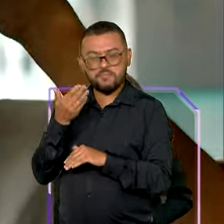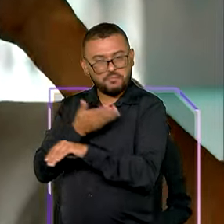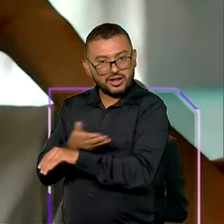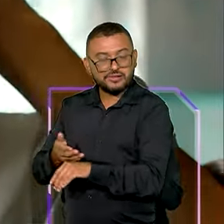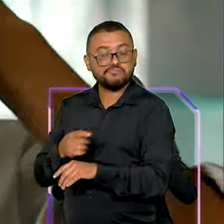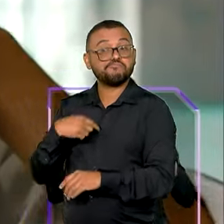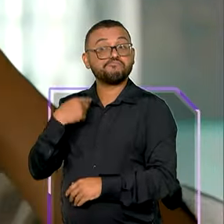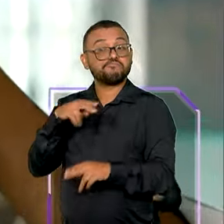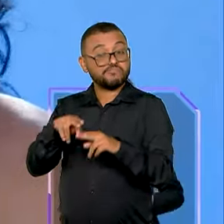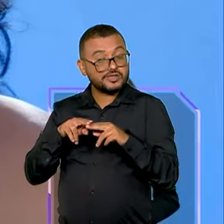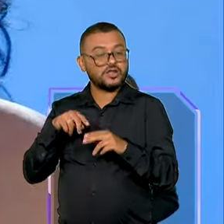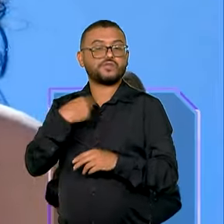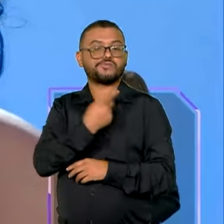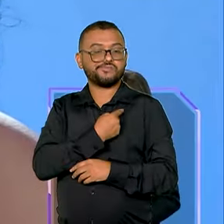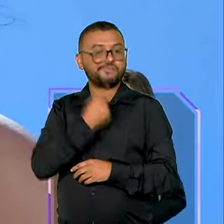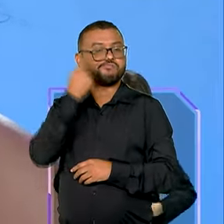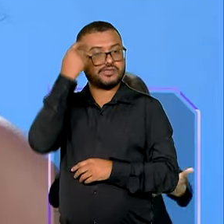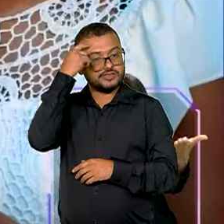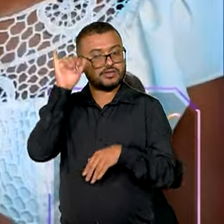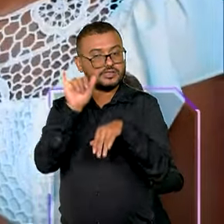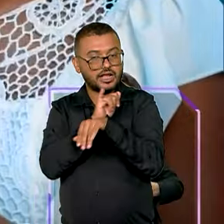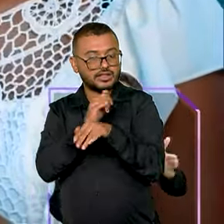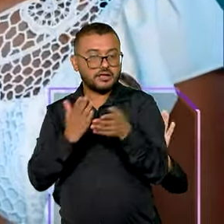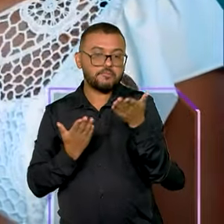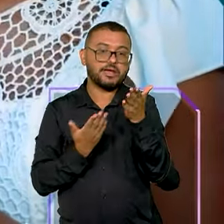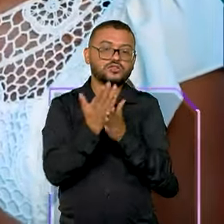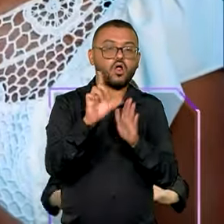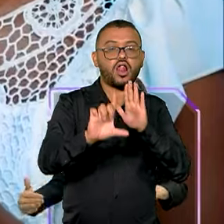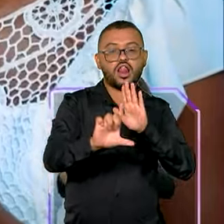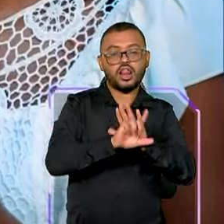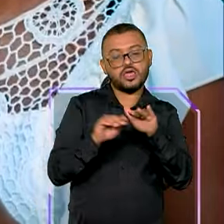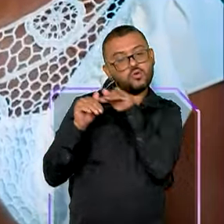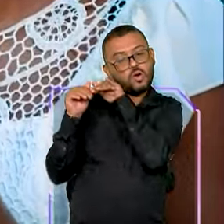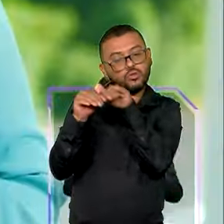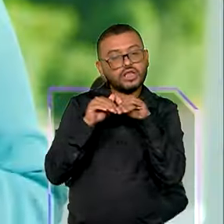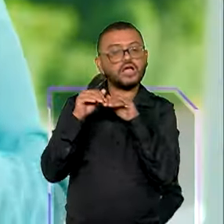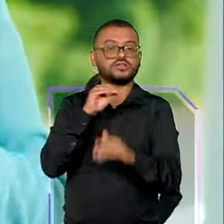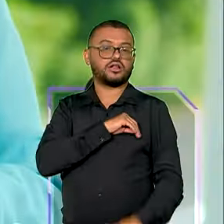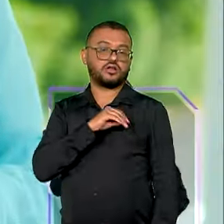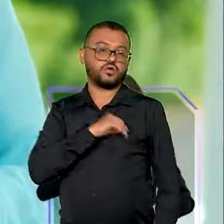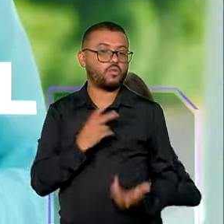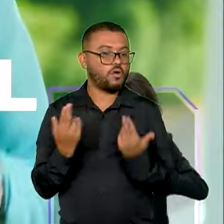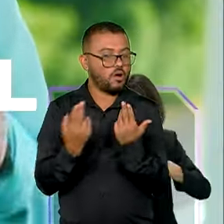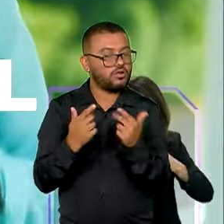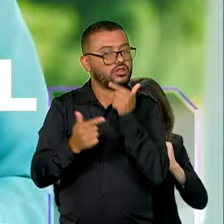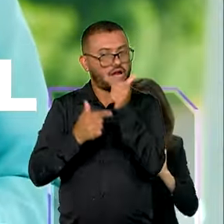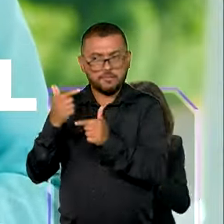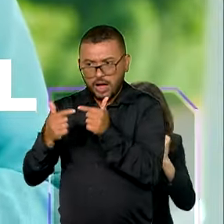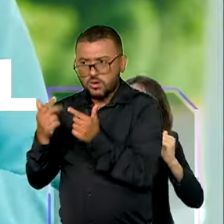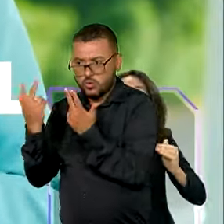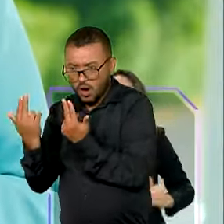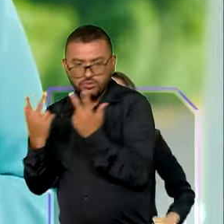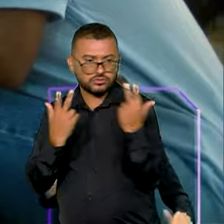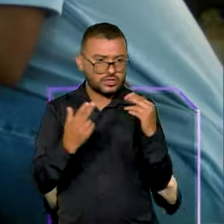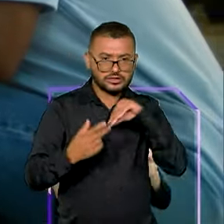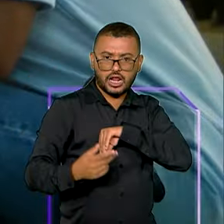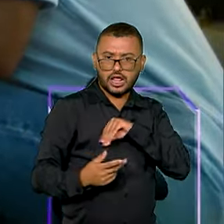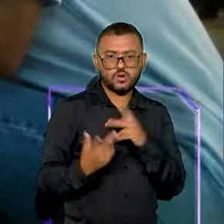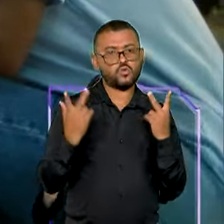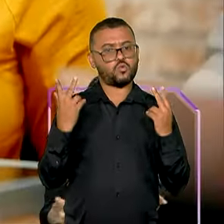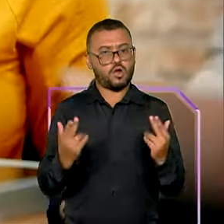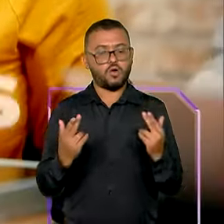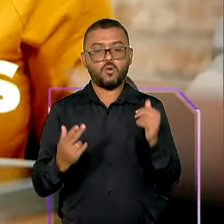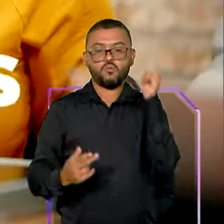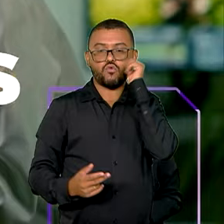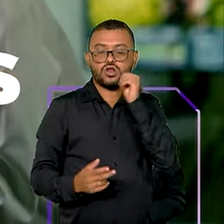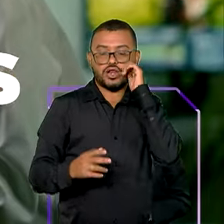mudar essa realidade que o governo federal aprovou a Lei da Igualdade Salarial. Trabalho igual? Salário igual. Para as